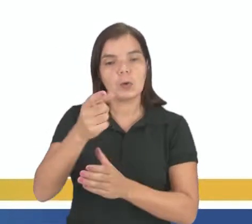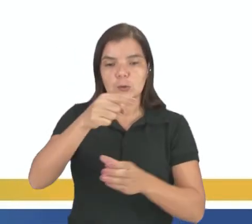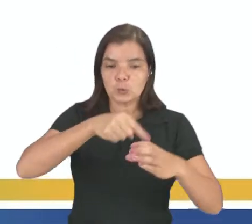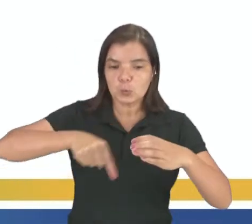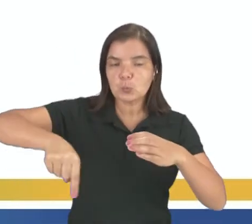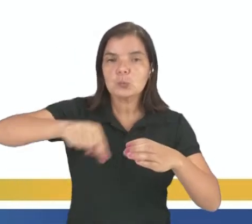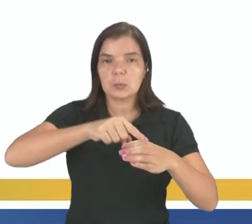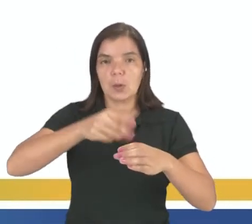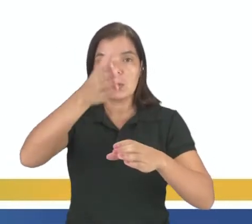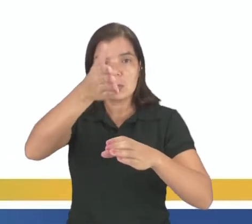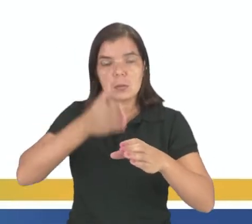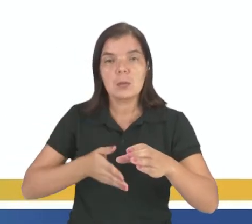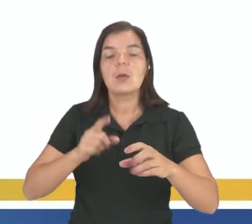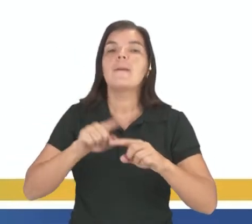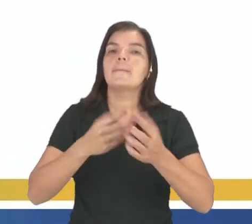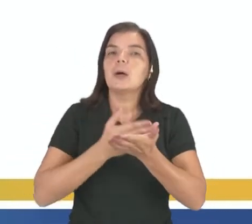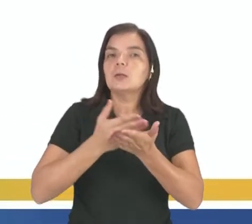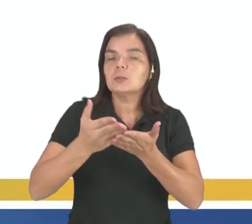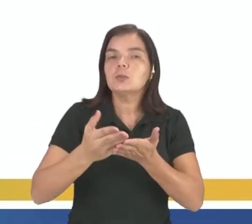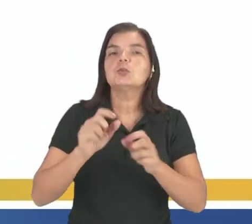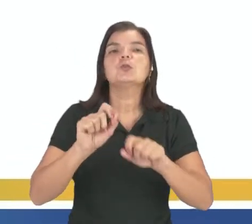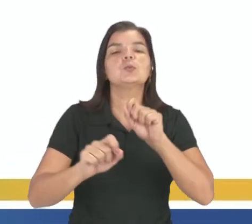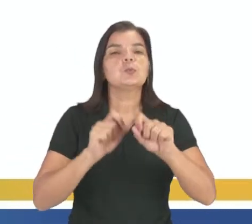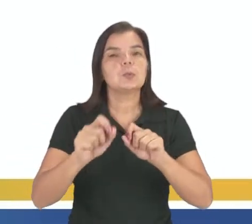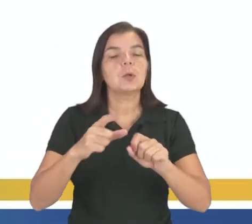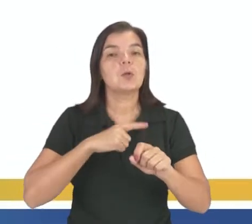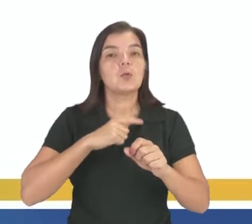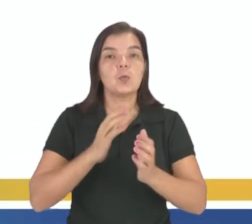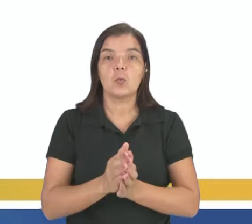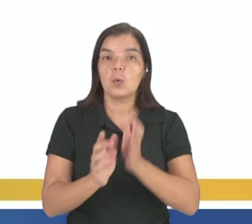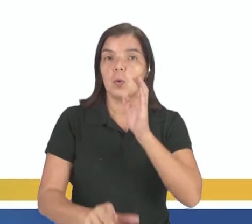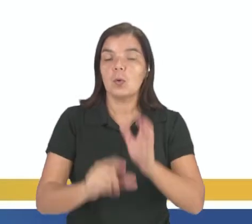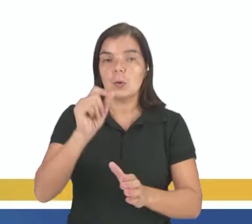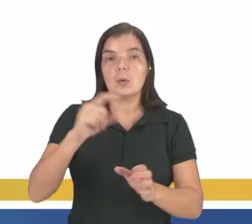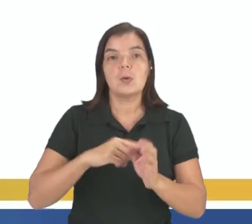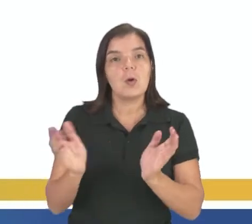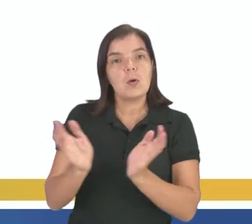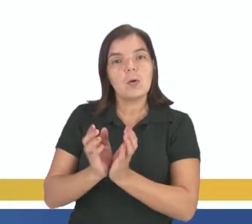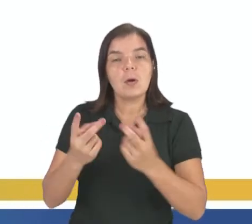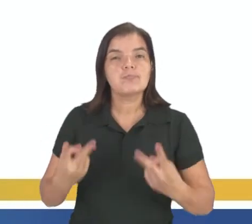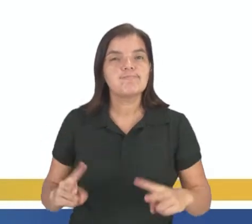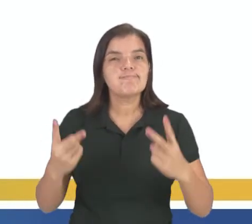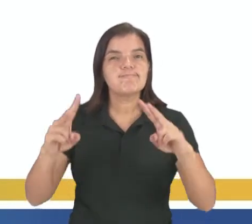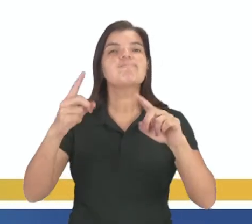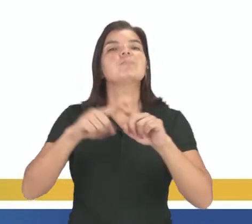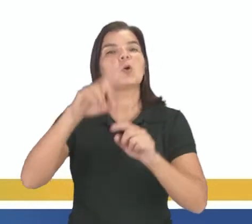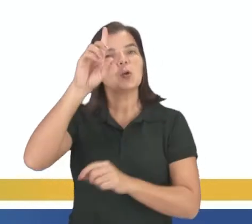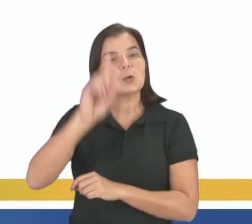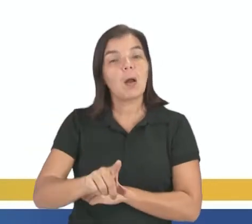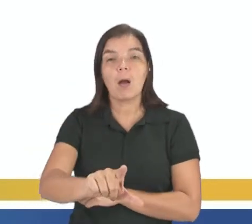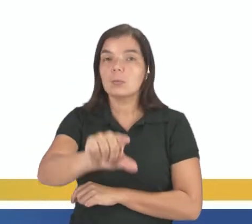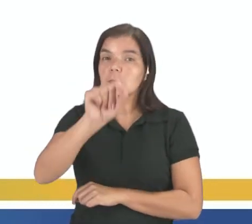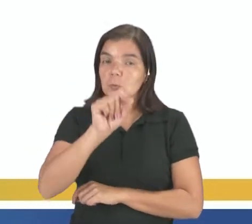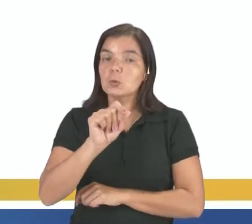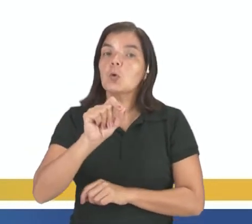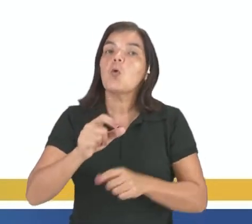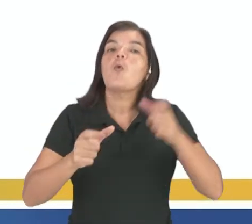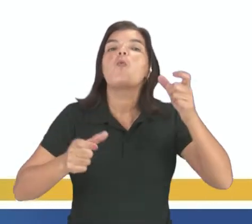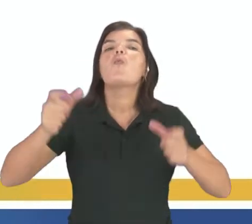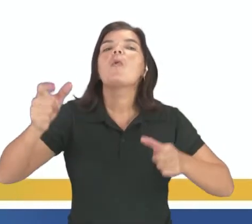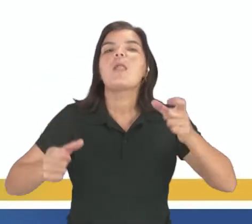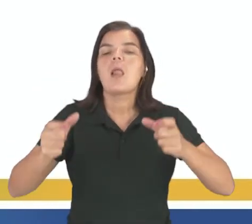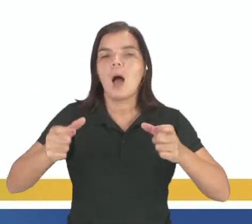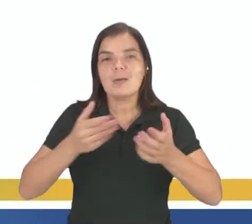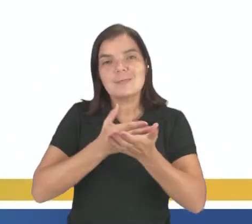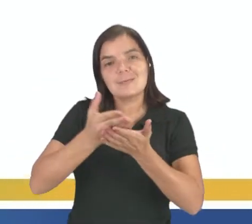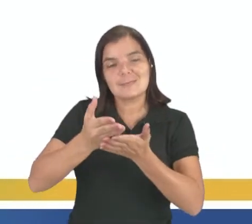centro da quadra para iniciar o jogo o arco realiza um sorteio onde a equipe vencedora tem direito a escolher o lado da